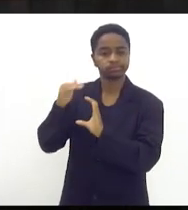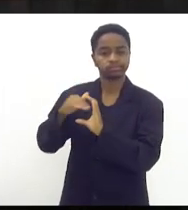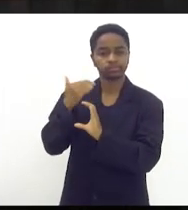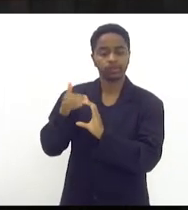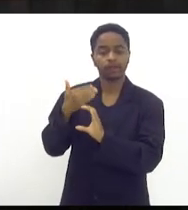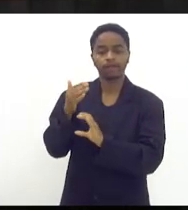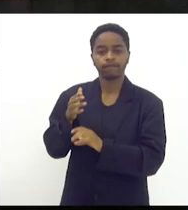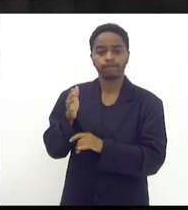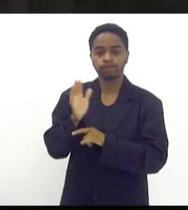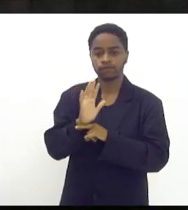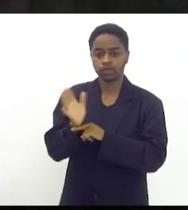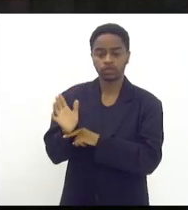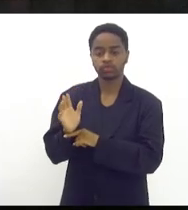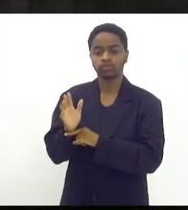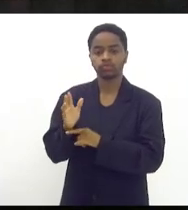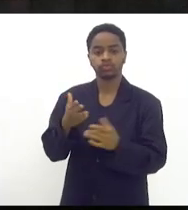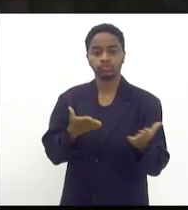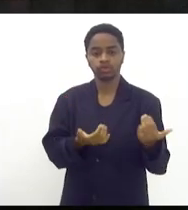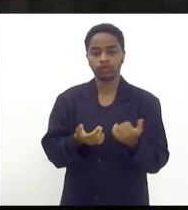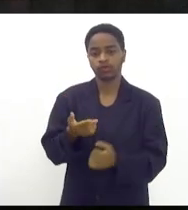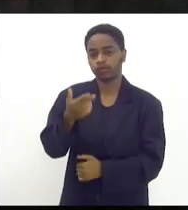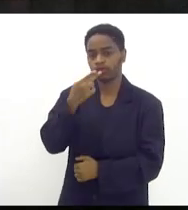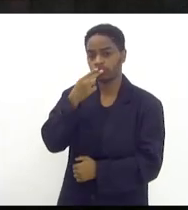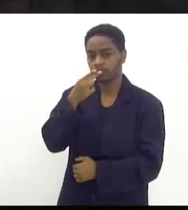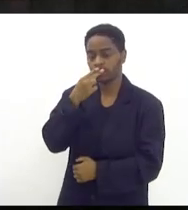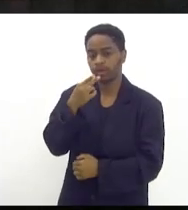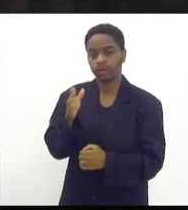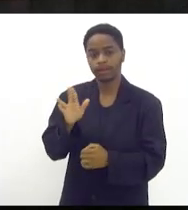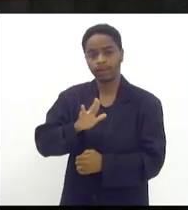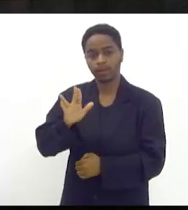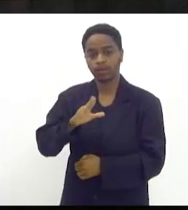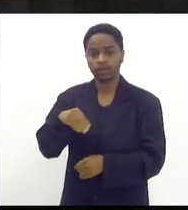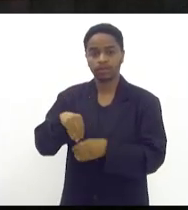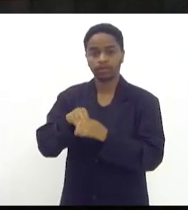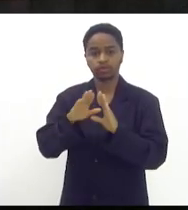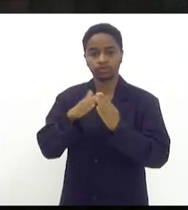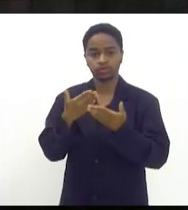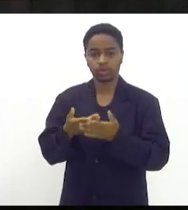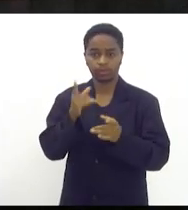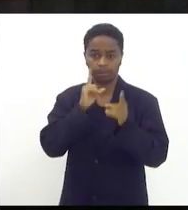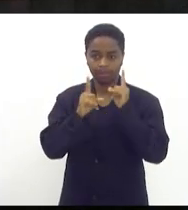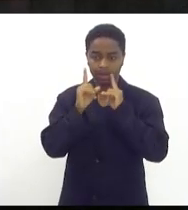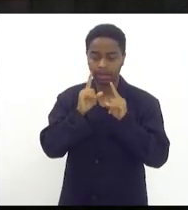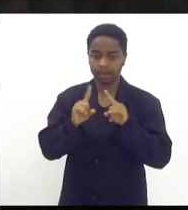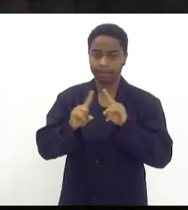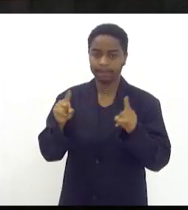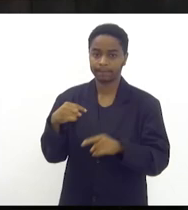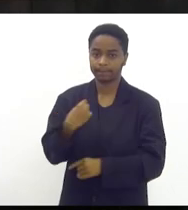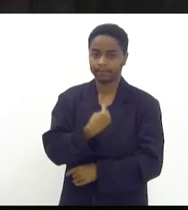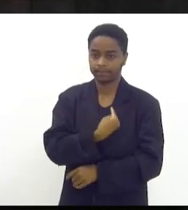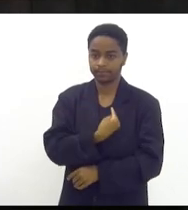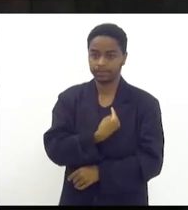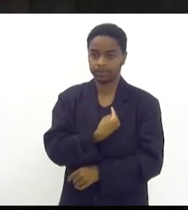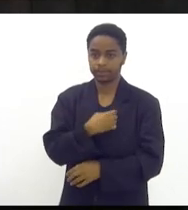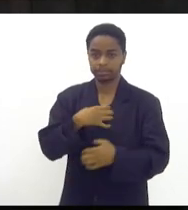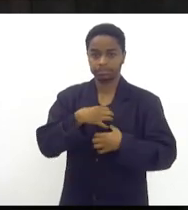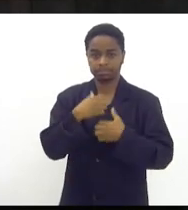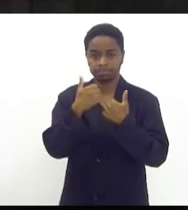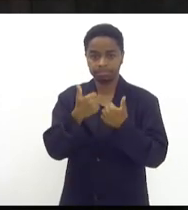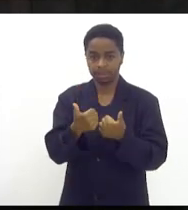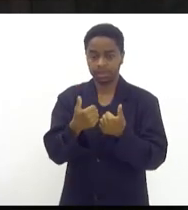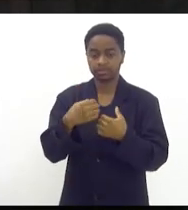fumando maconha nos corredores das escolas estaduais do município de Maricá, e a gente se sente